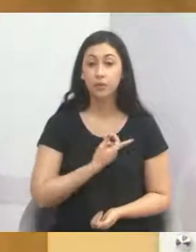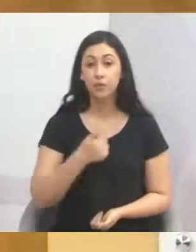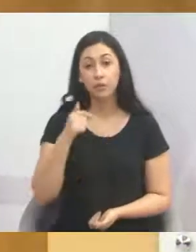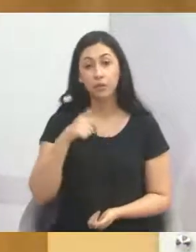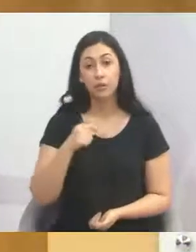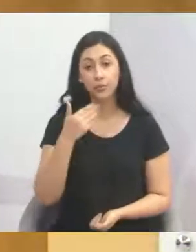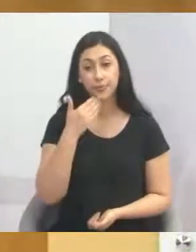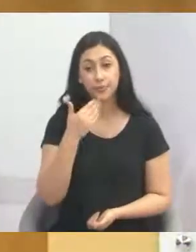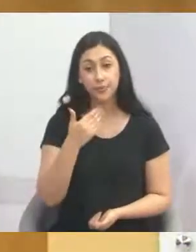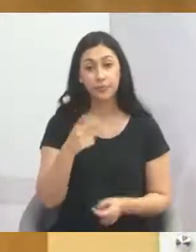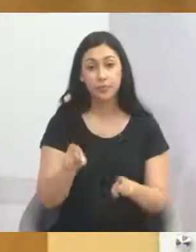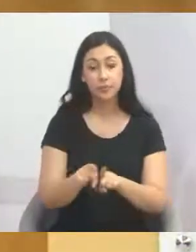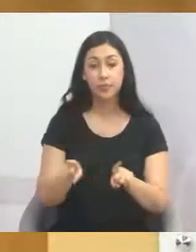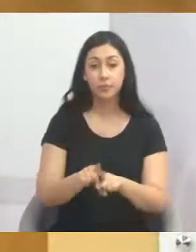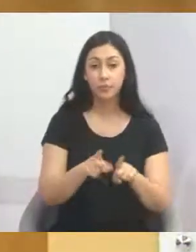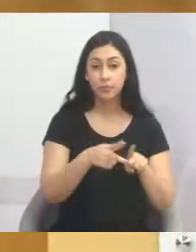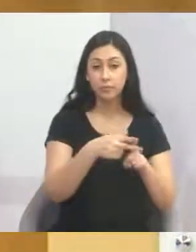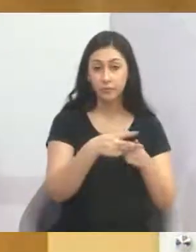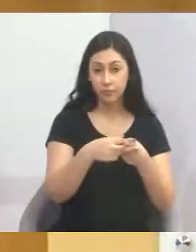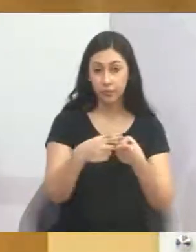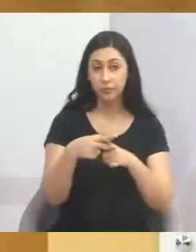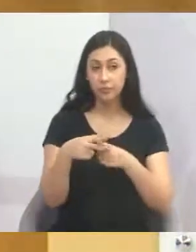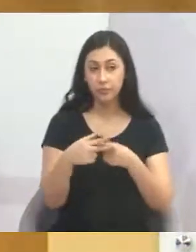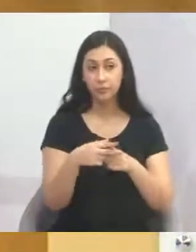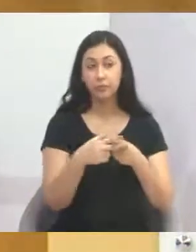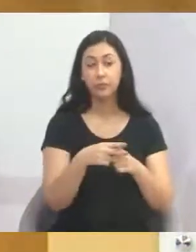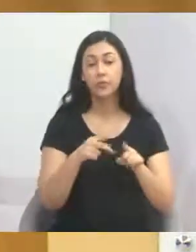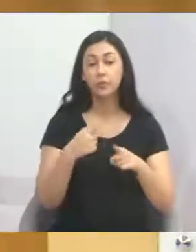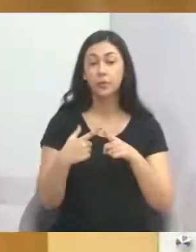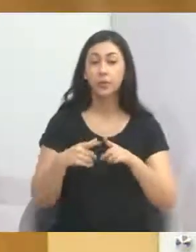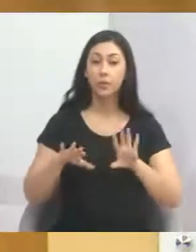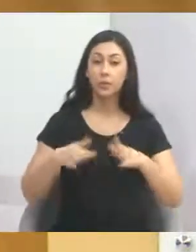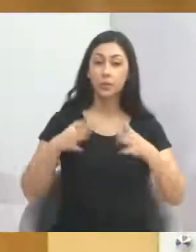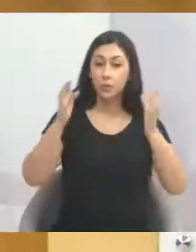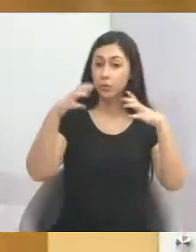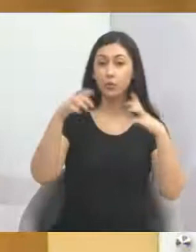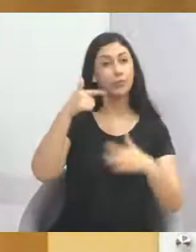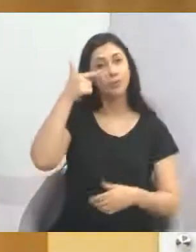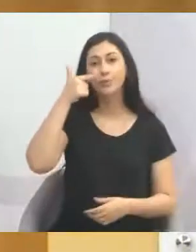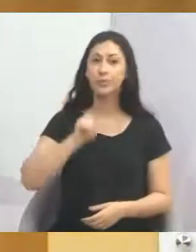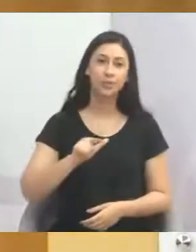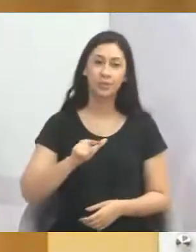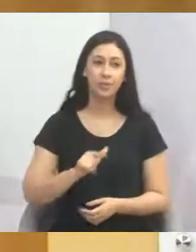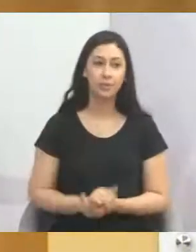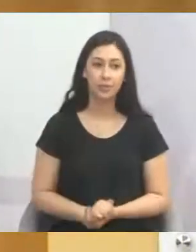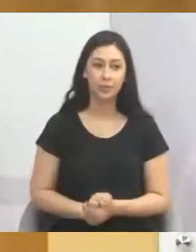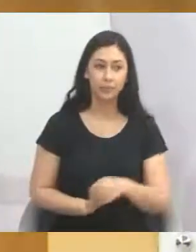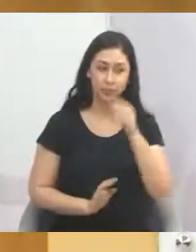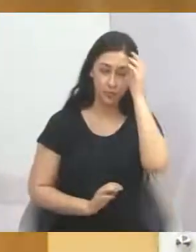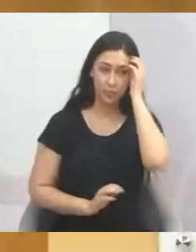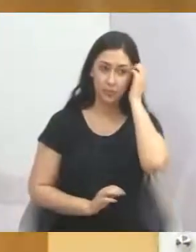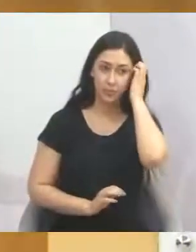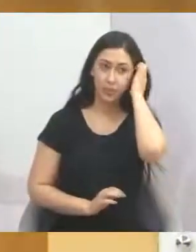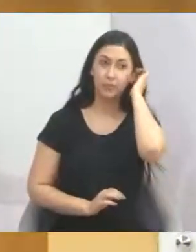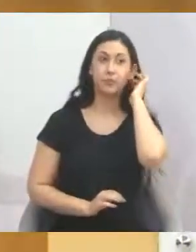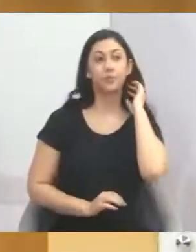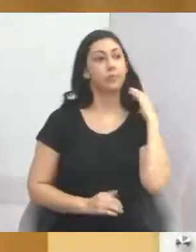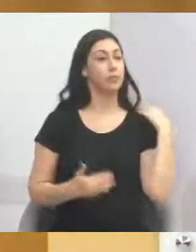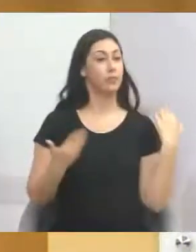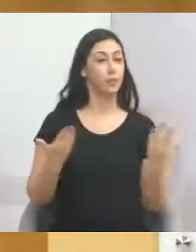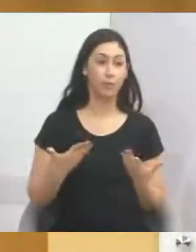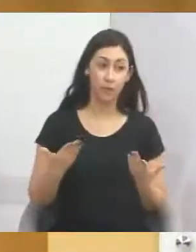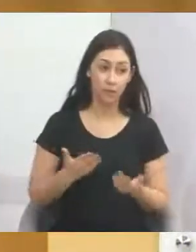atender e a manutenção sendo feita nessa estrada, que quando chove não dá para sair, não dá nem para entrar e nem para sair do bairro. Agora